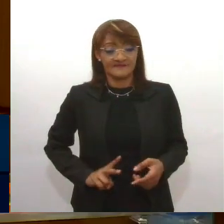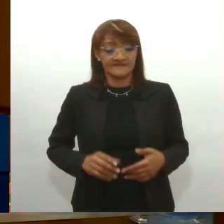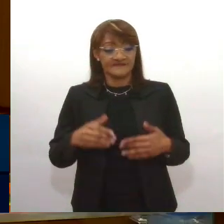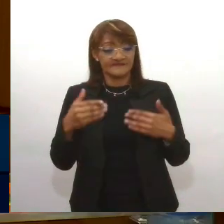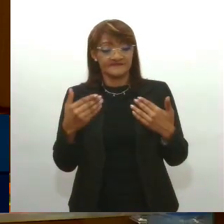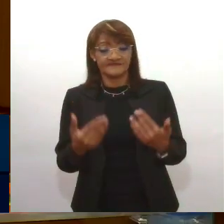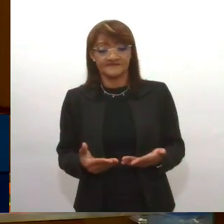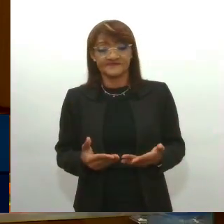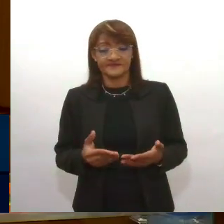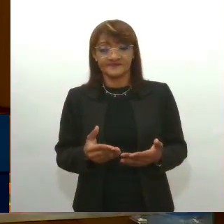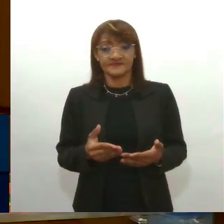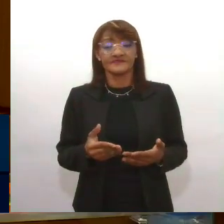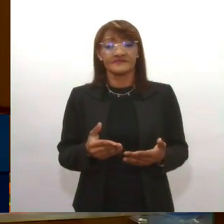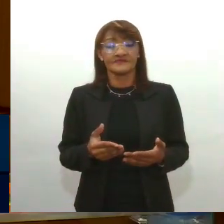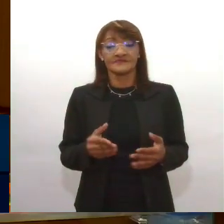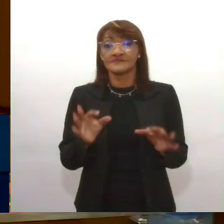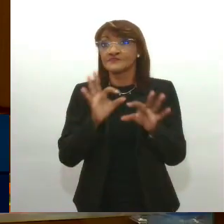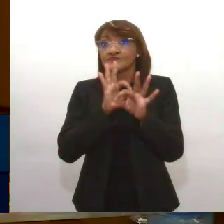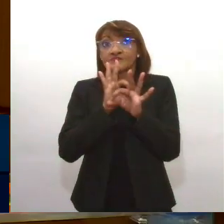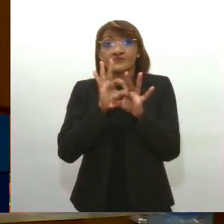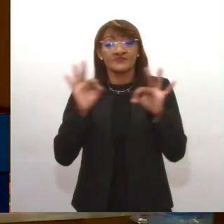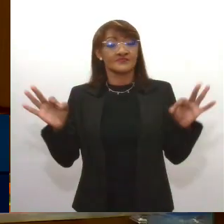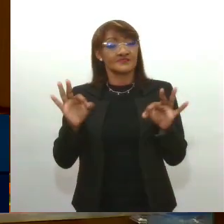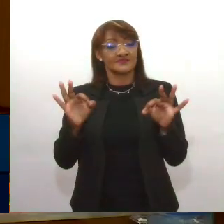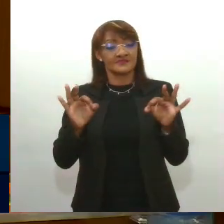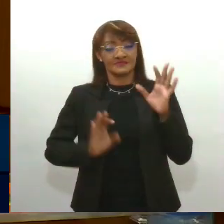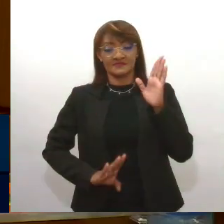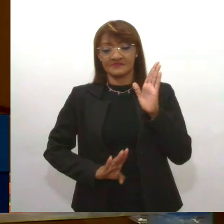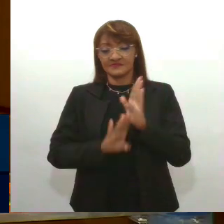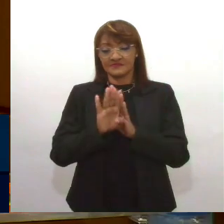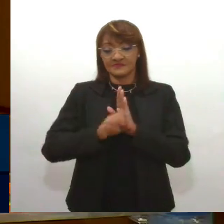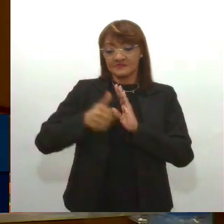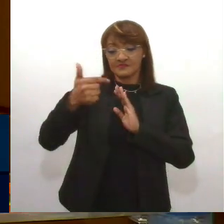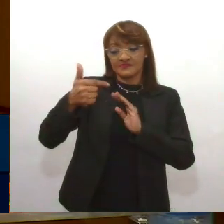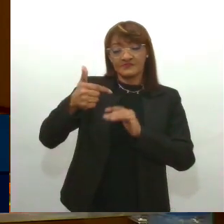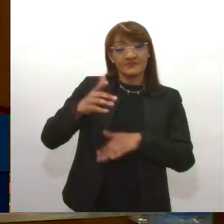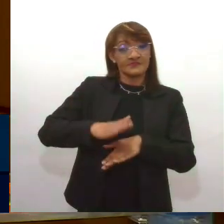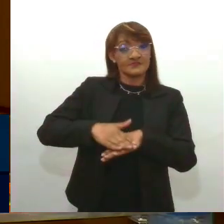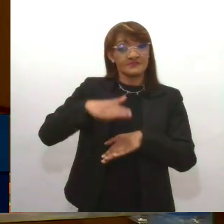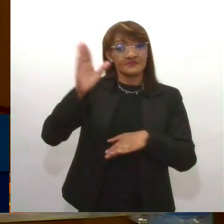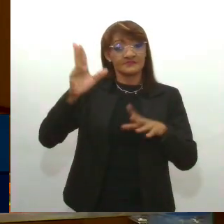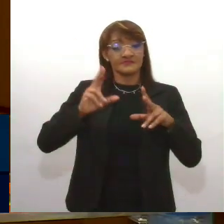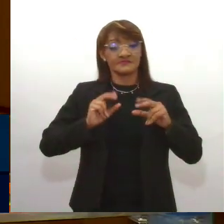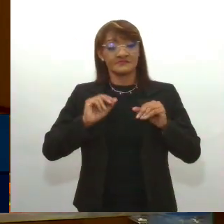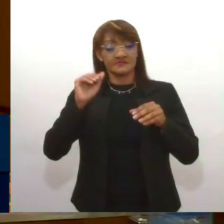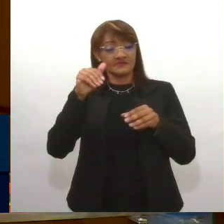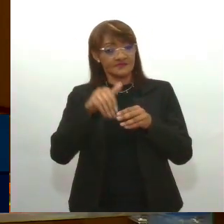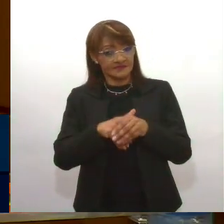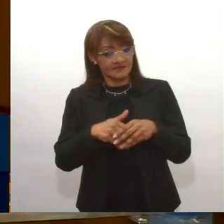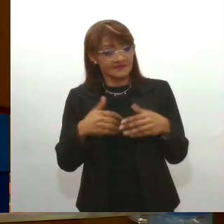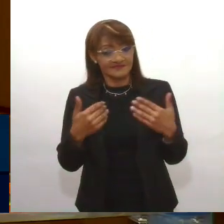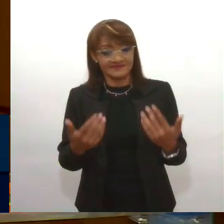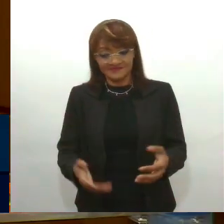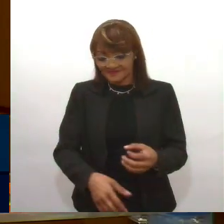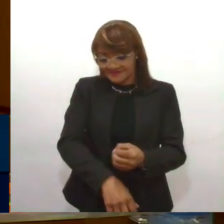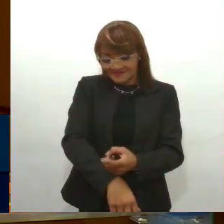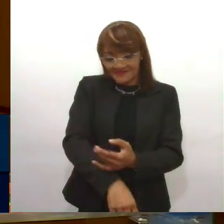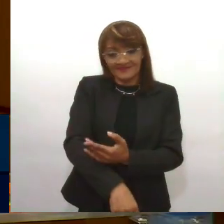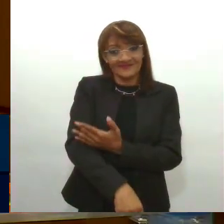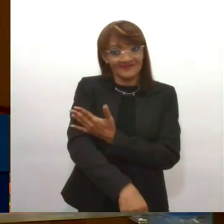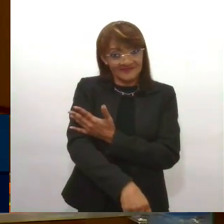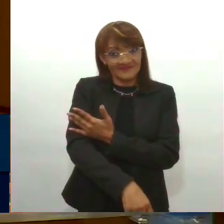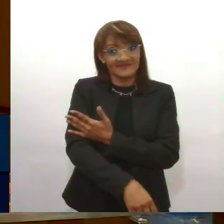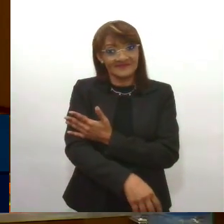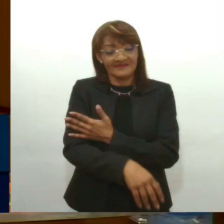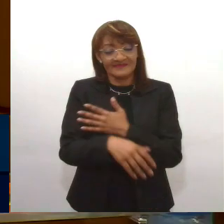desempenho sendo segundo mais bem votado Foi emocionante acompanhar né apuração e ver